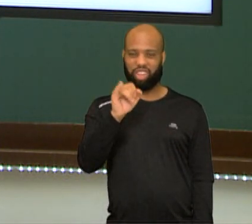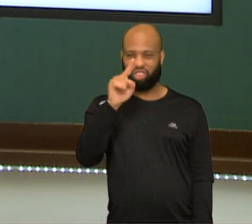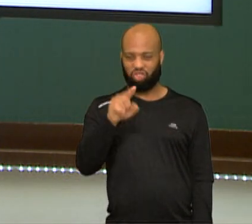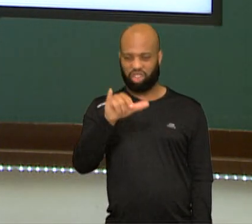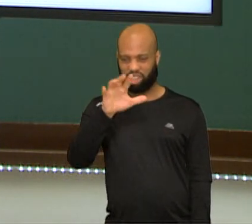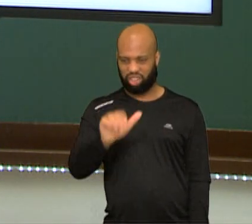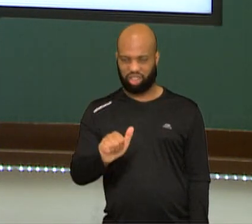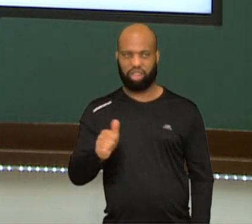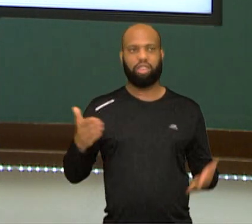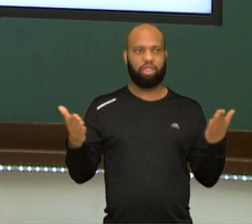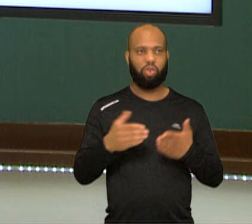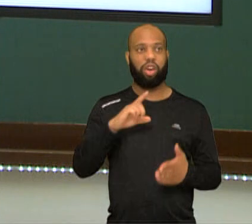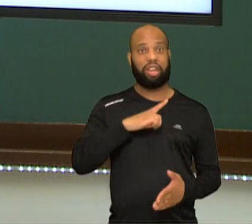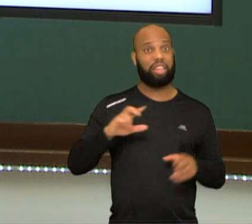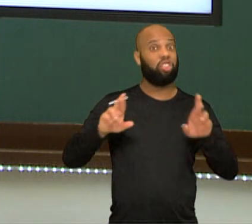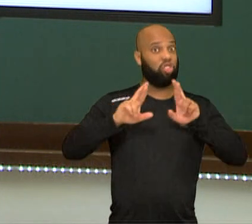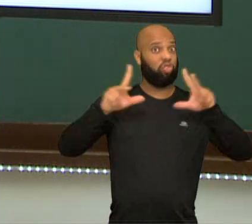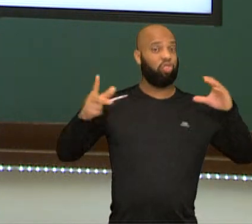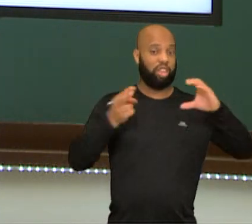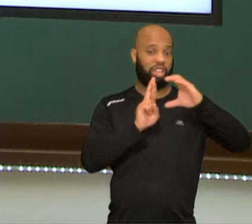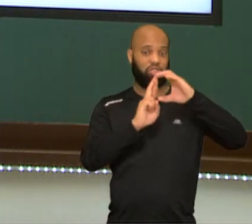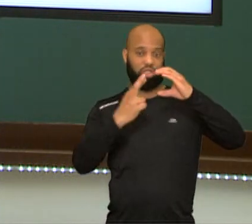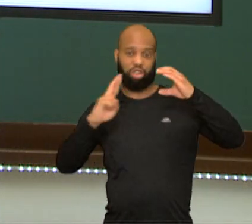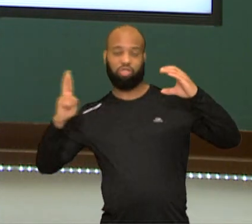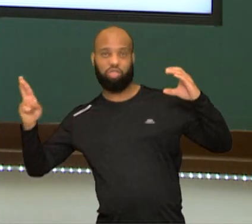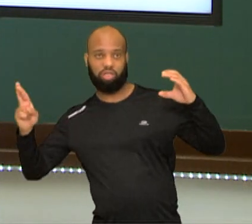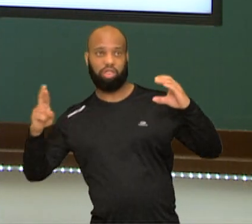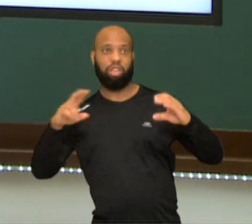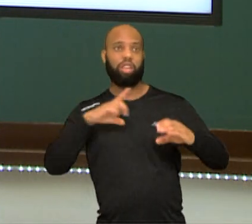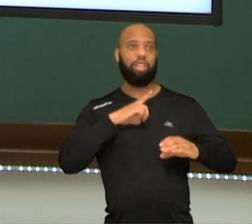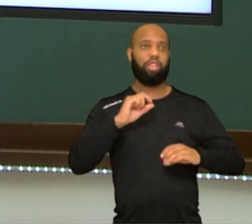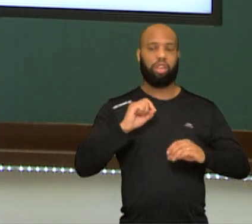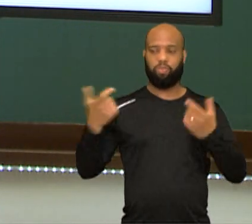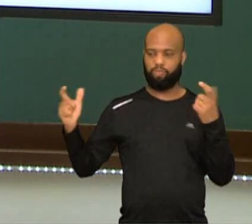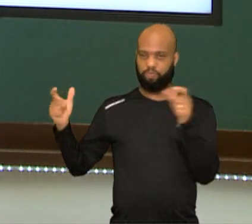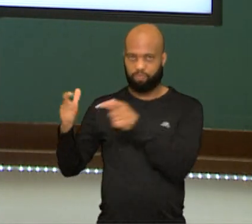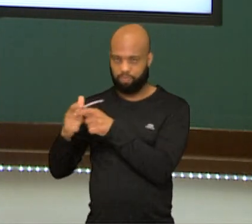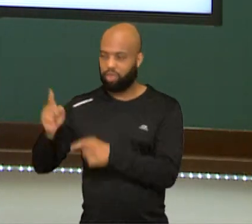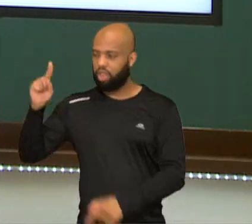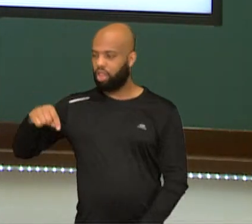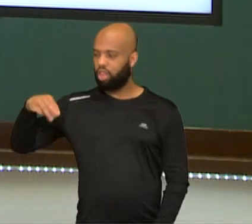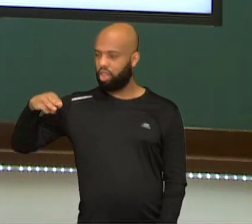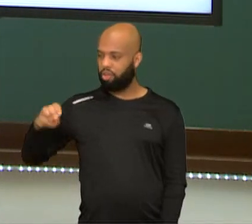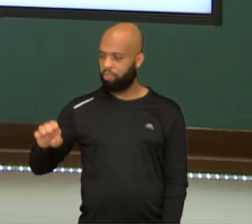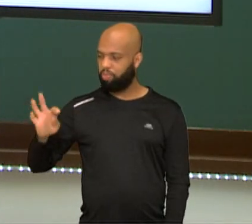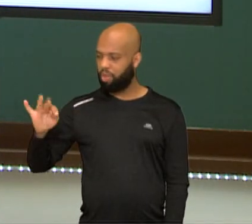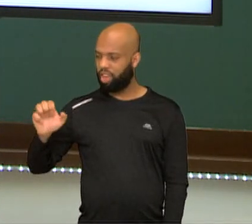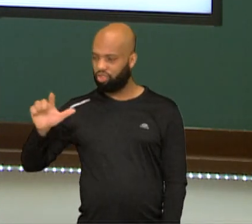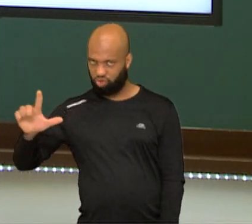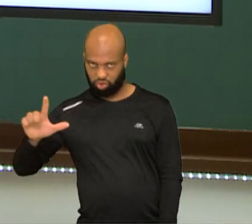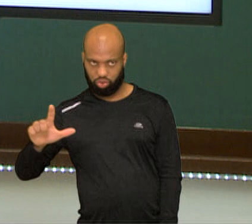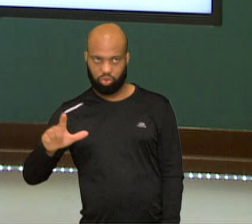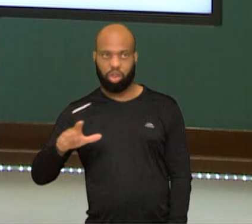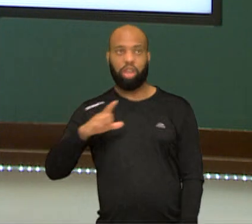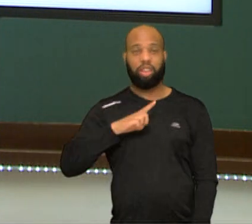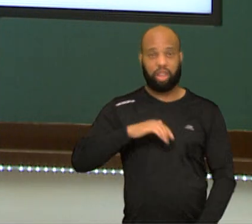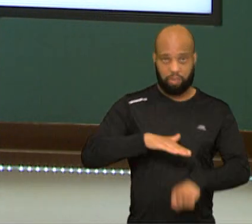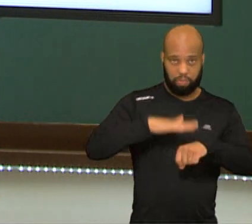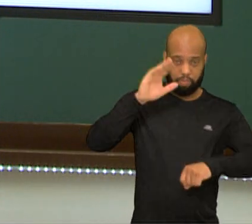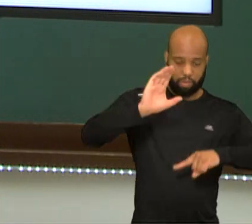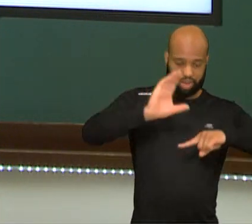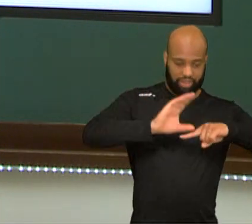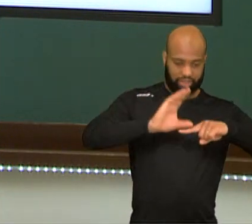eu tenho dois radicais diferentes. Então eu tenho o radical de menor carbono, metil, o radical de maior